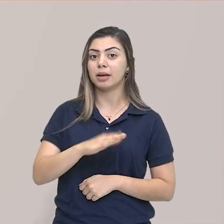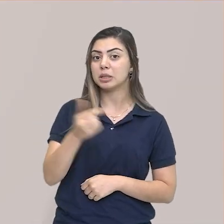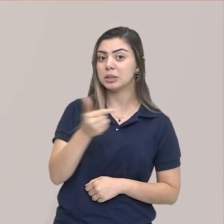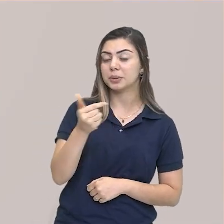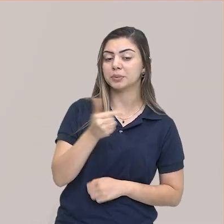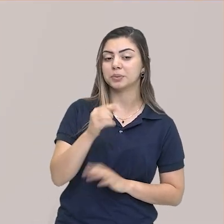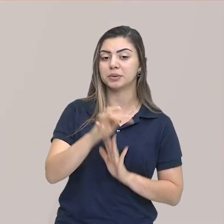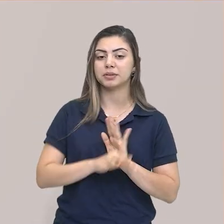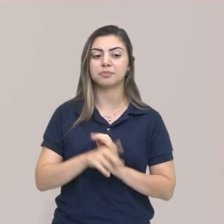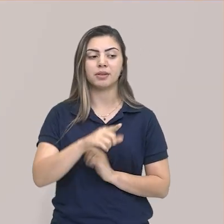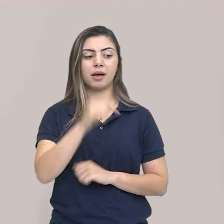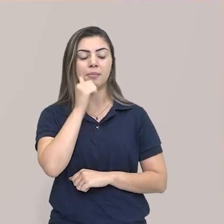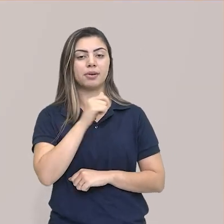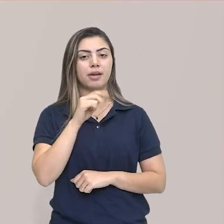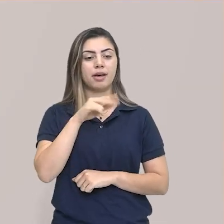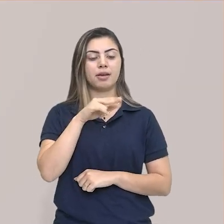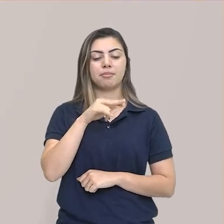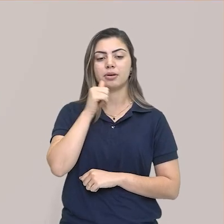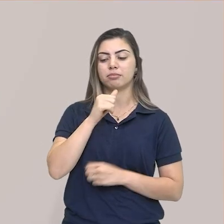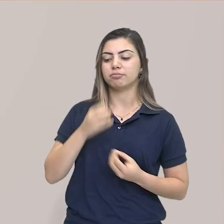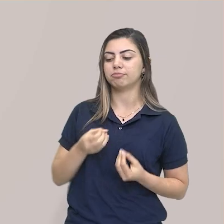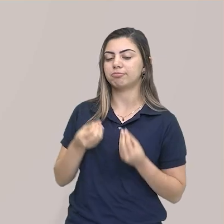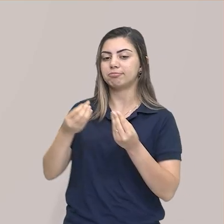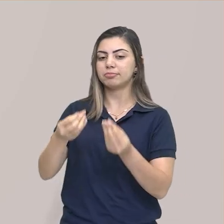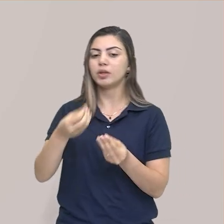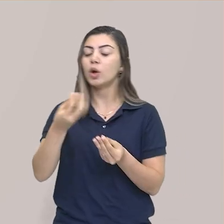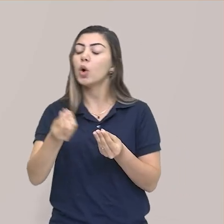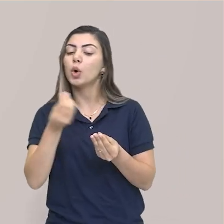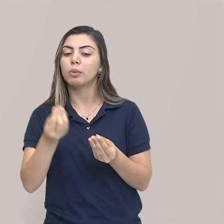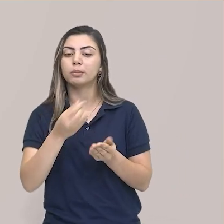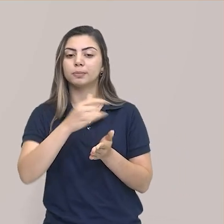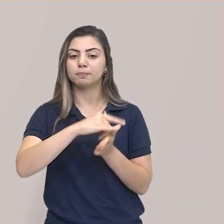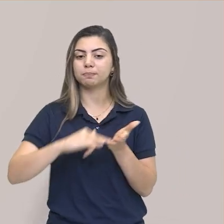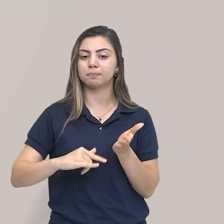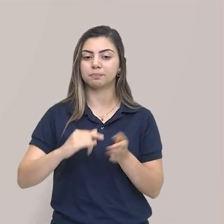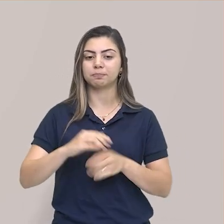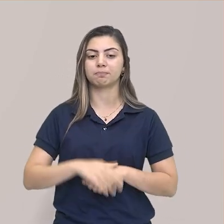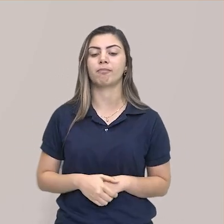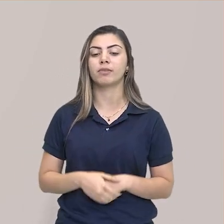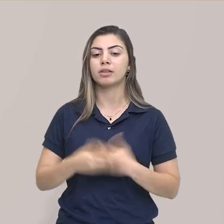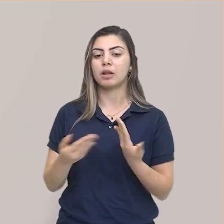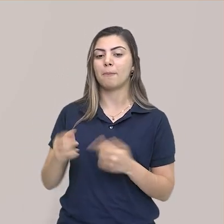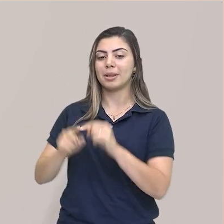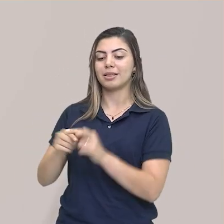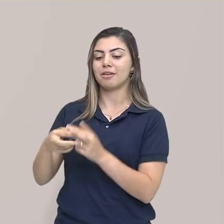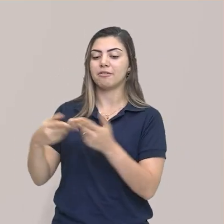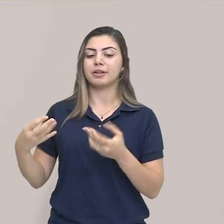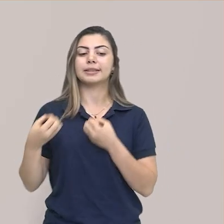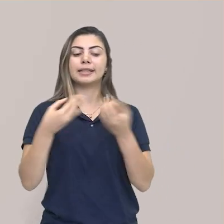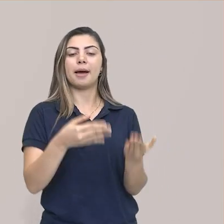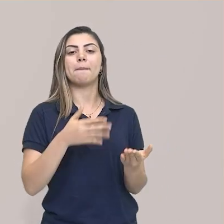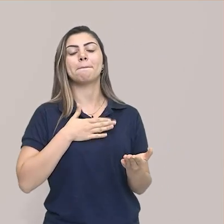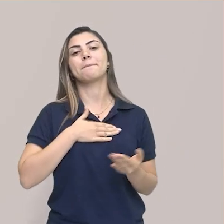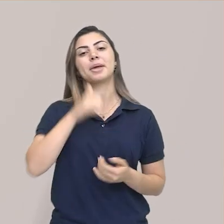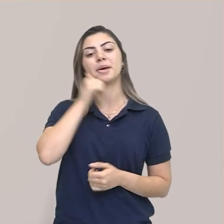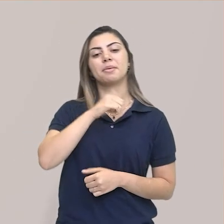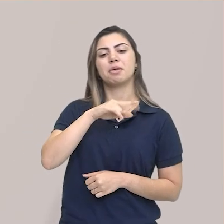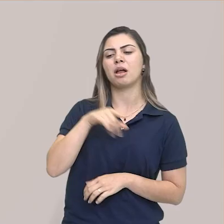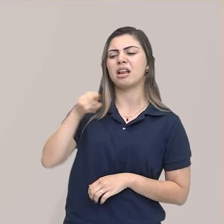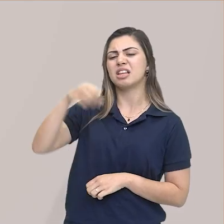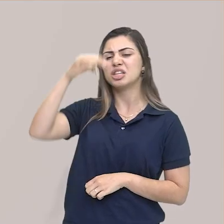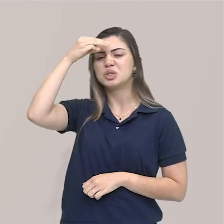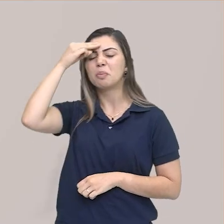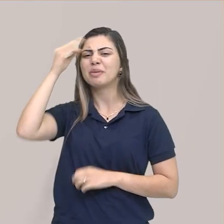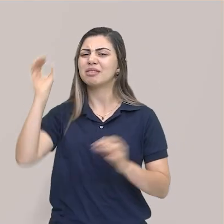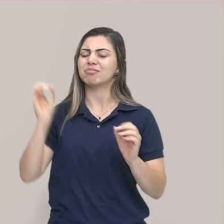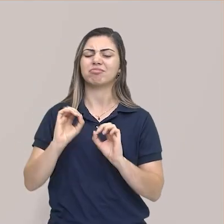2. A irmã chegou em seguida. Pontuou assim o escrito: deixo meus bens à minha irmã, não a meu